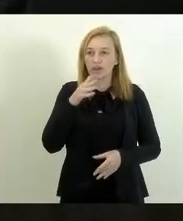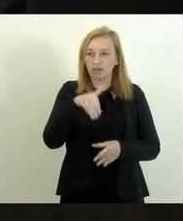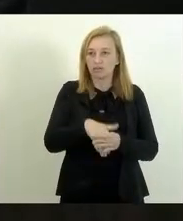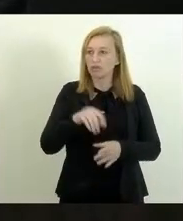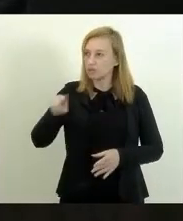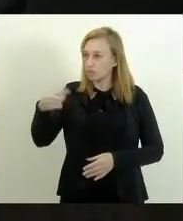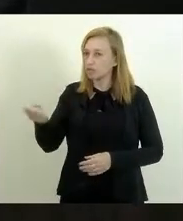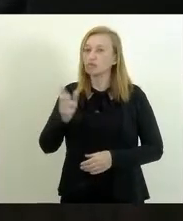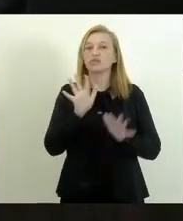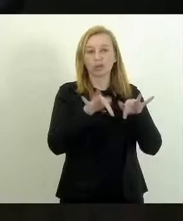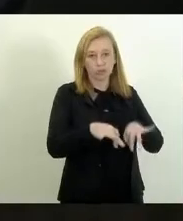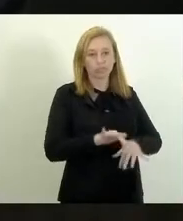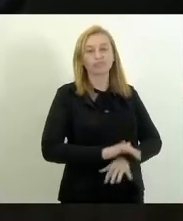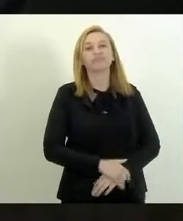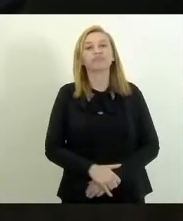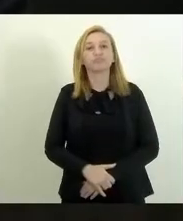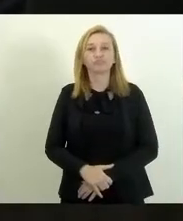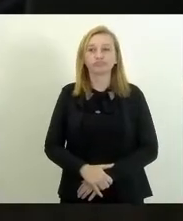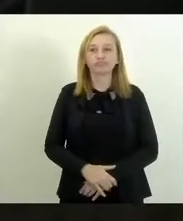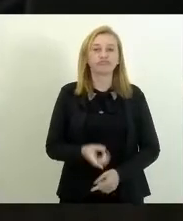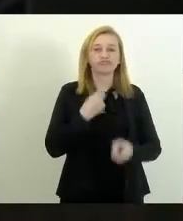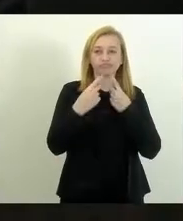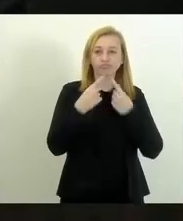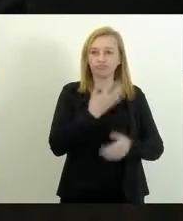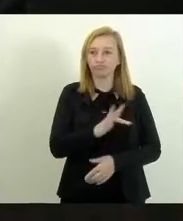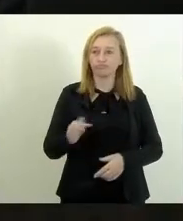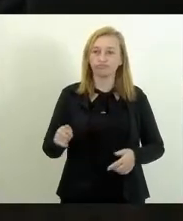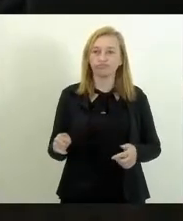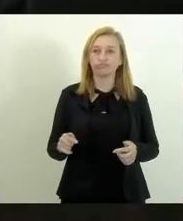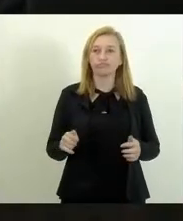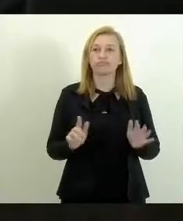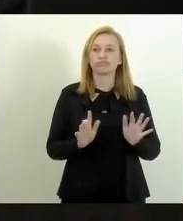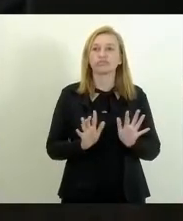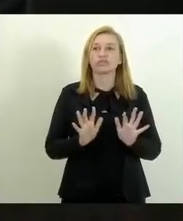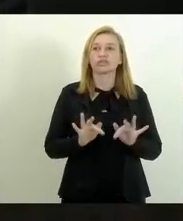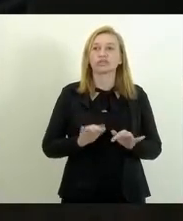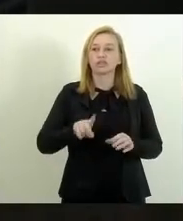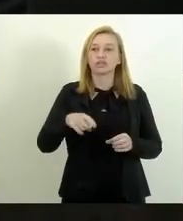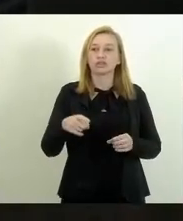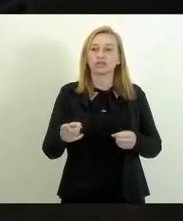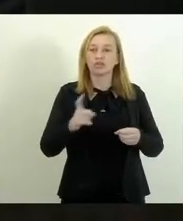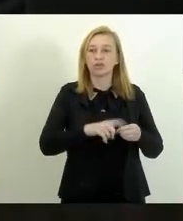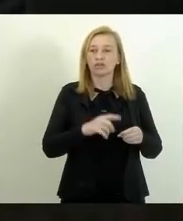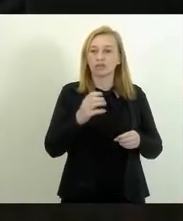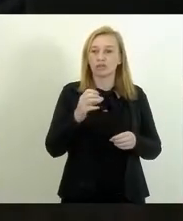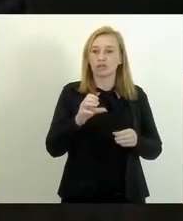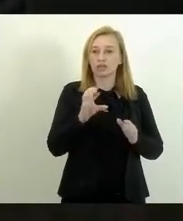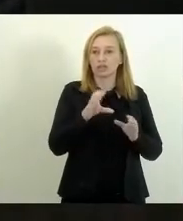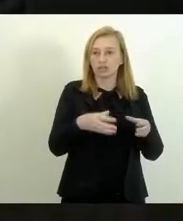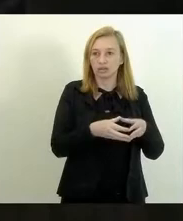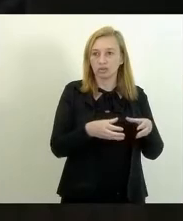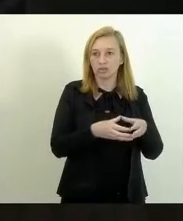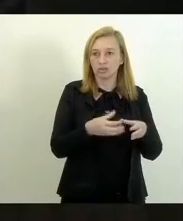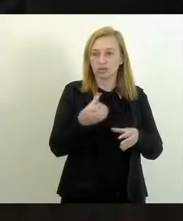depois, presidente? Ao final. Não havendo quem queira discutir, encerra a discussão. O PJ recebeu uma emenda, retorna às comissões.